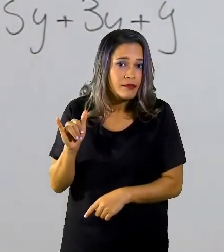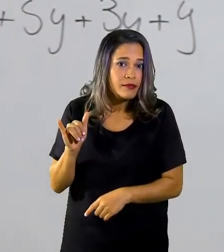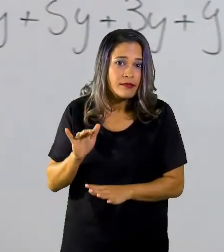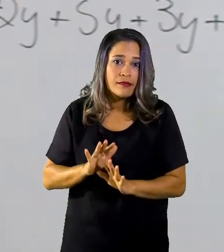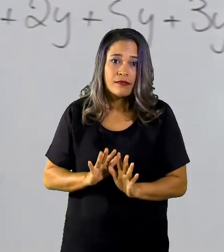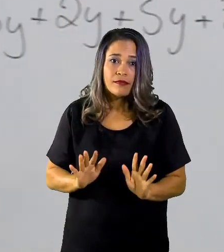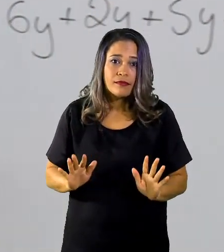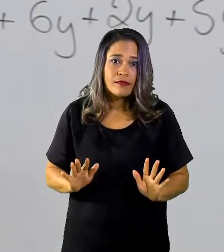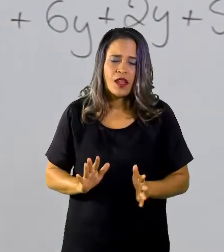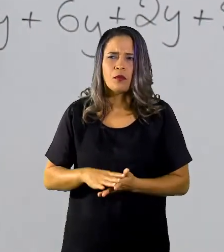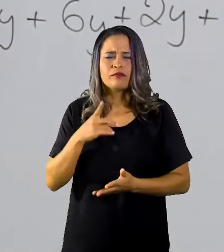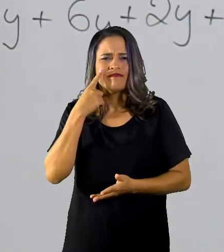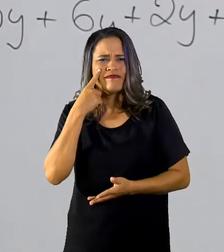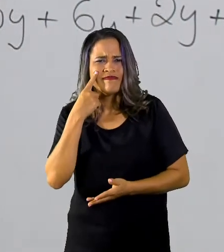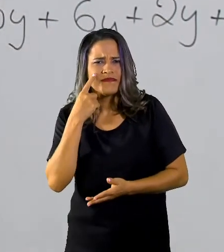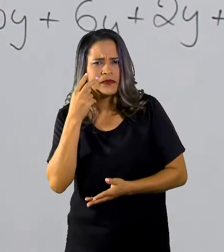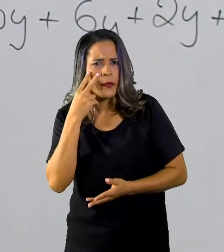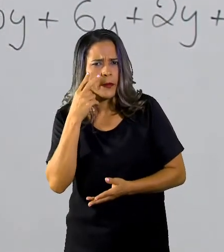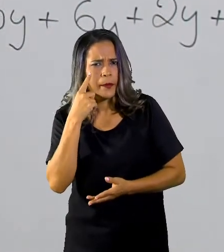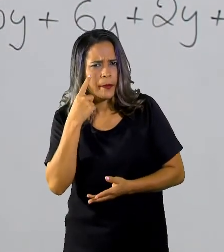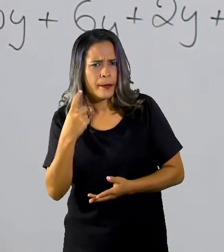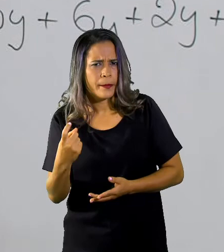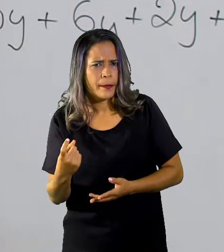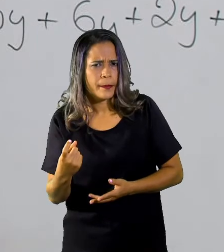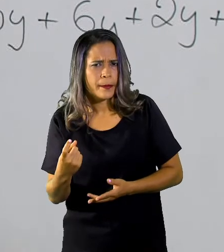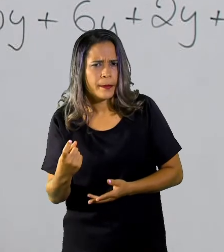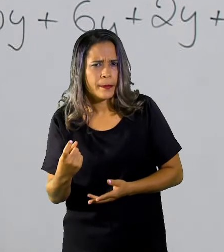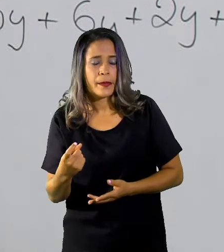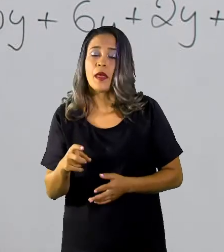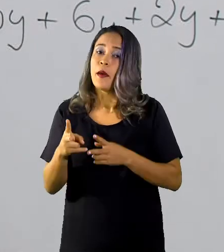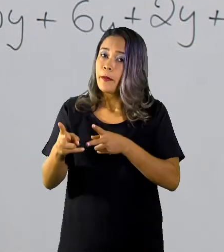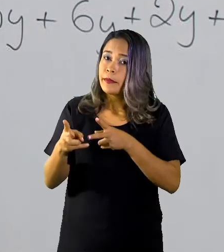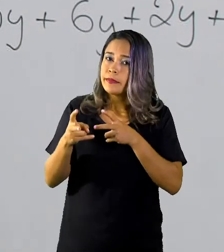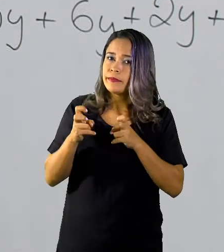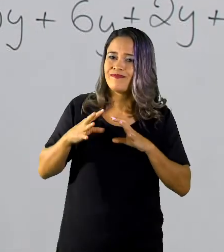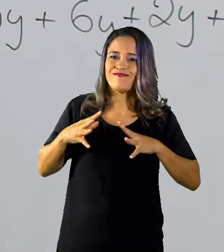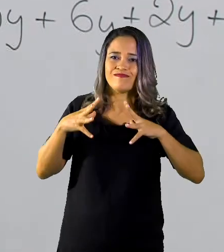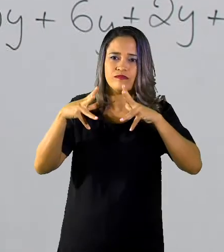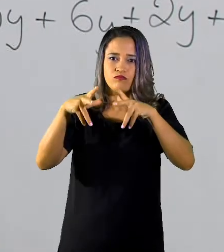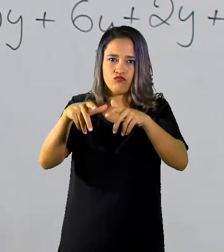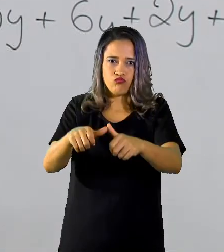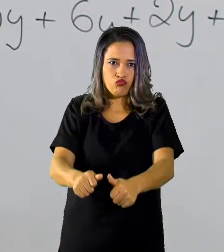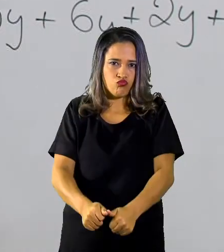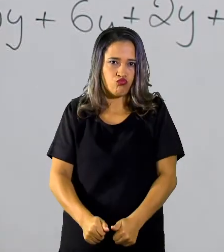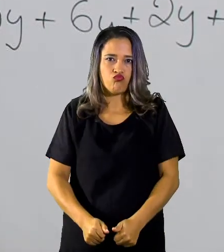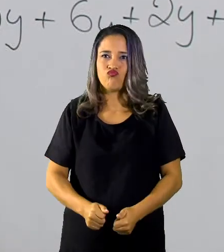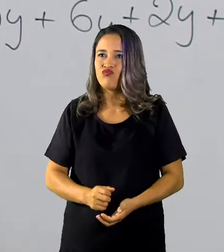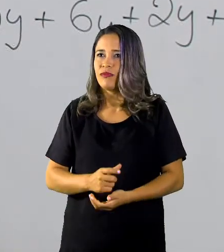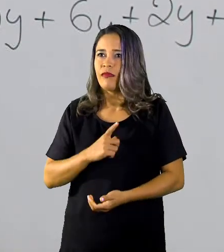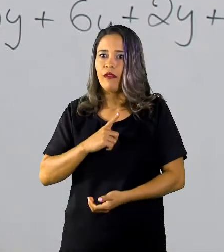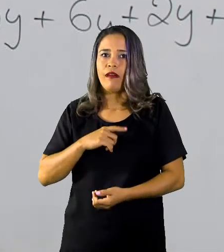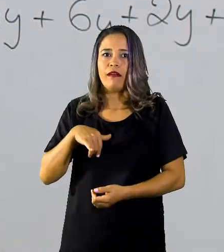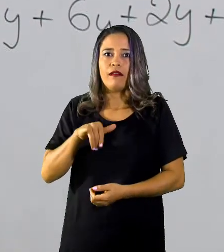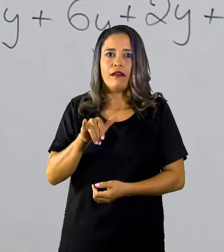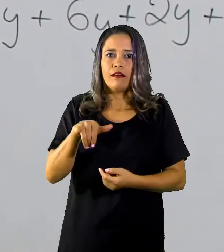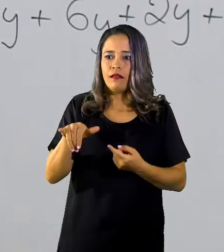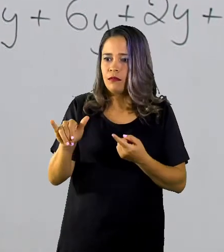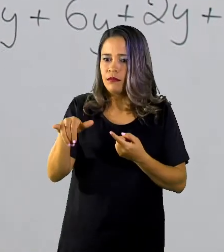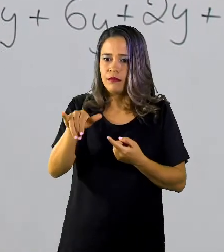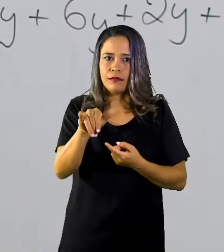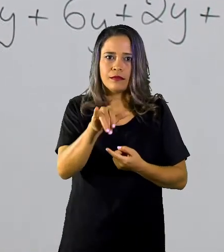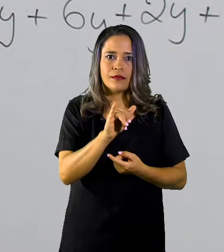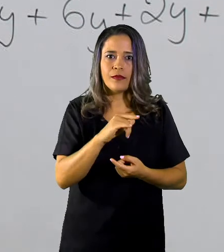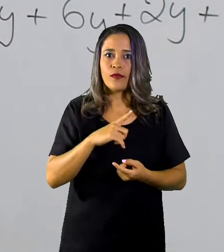Pessoal, percebam uma coisa. Todos os nossos termos possuem a variável y e todos eles